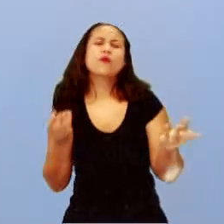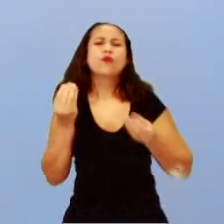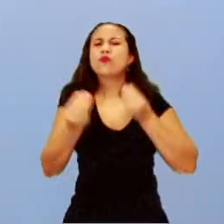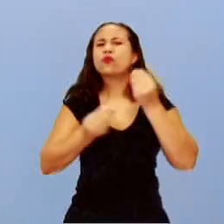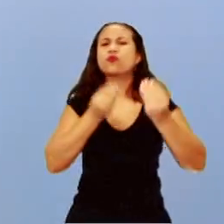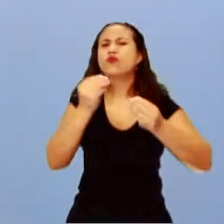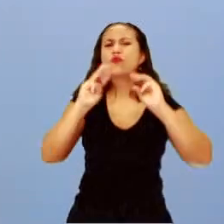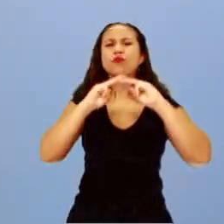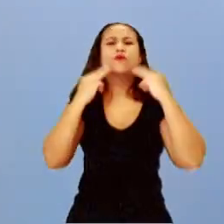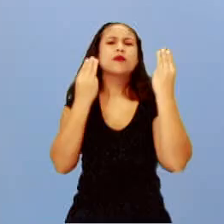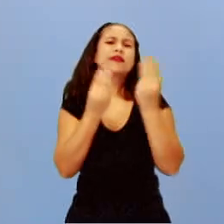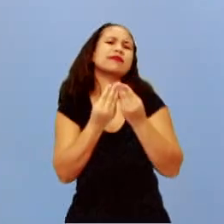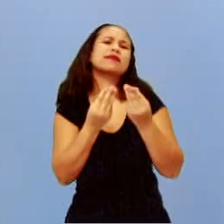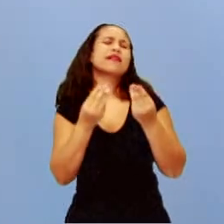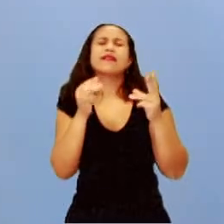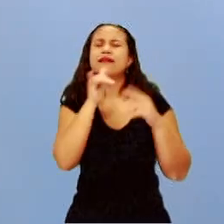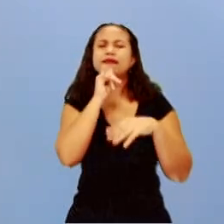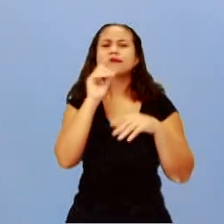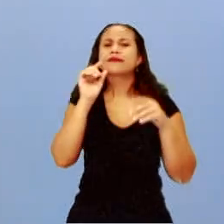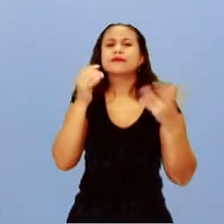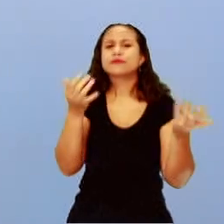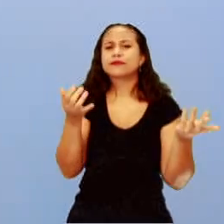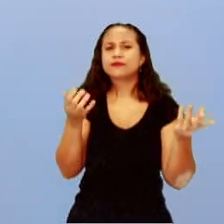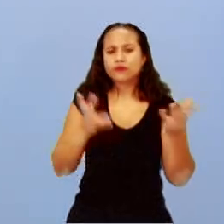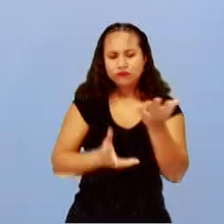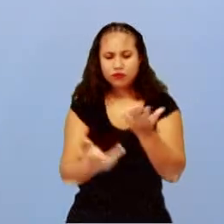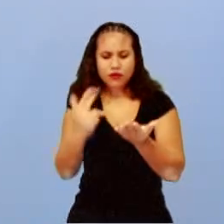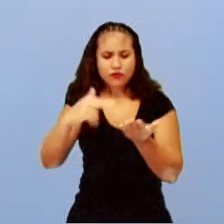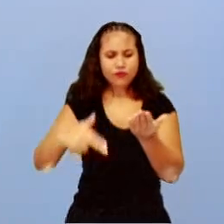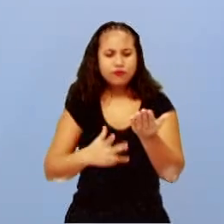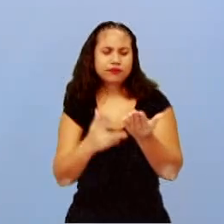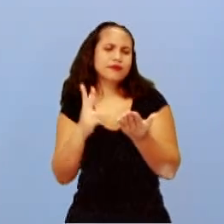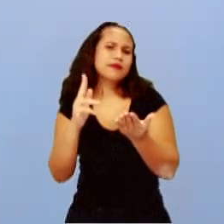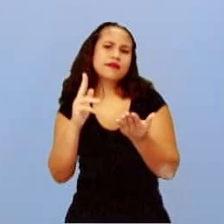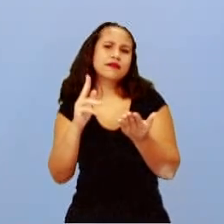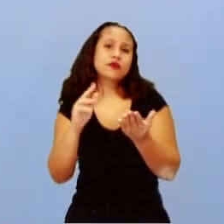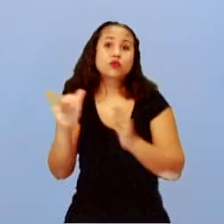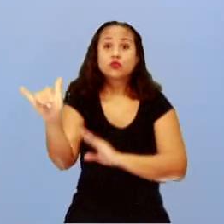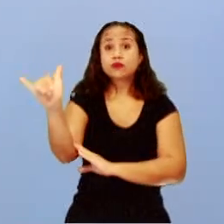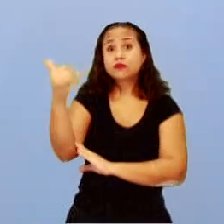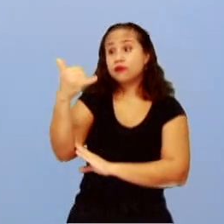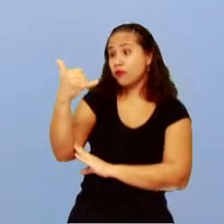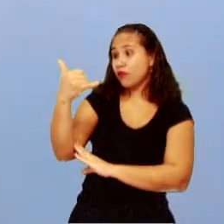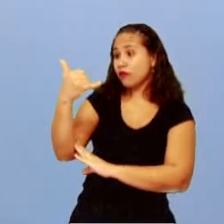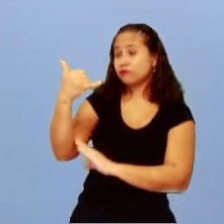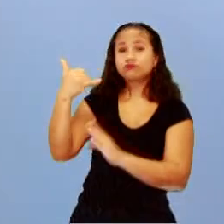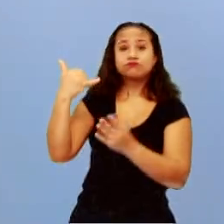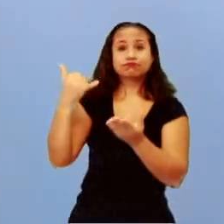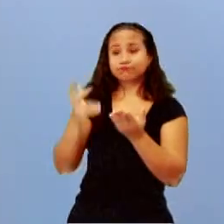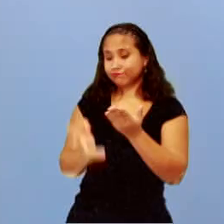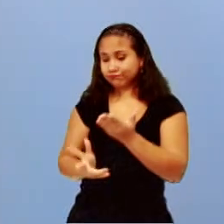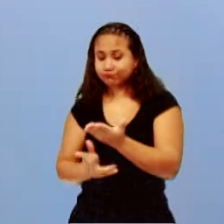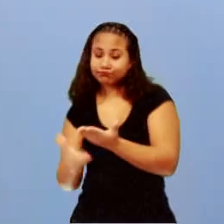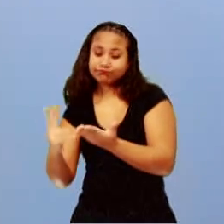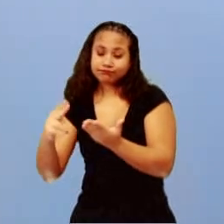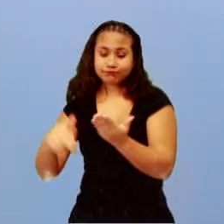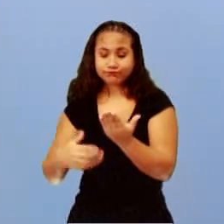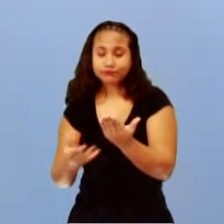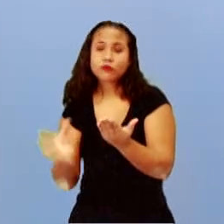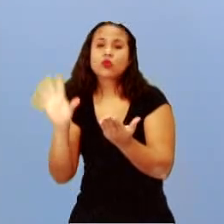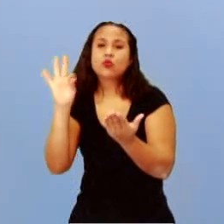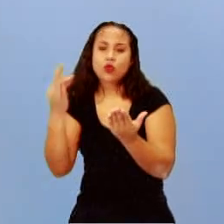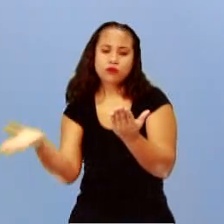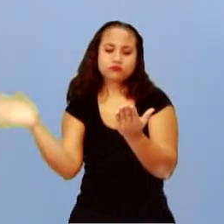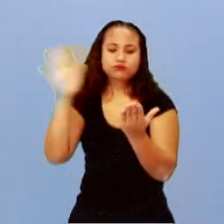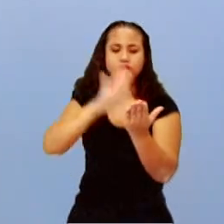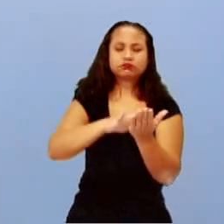são compostas. Por exemplo, eu recortei lá um celular, né, e colei no meu caderno. Esse celular